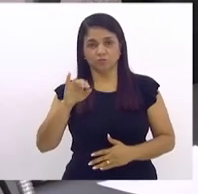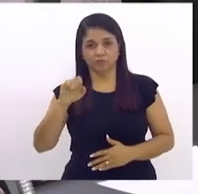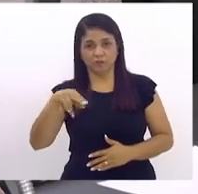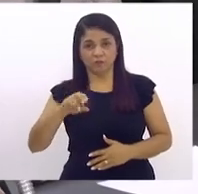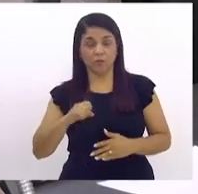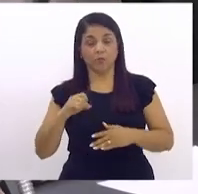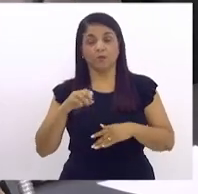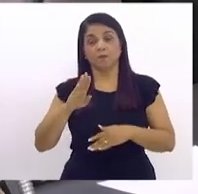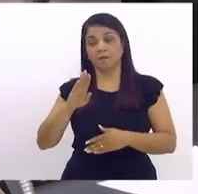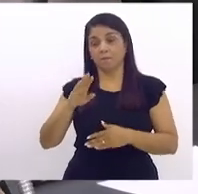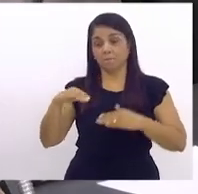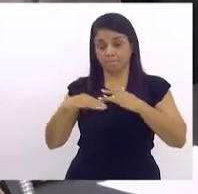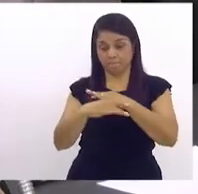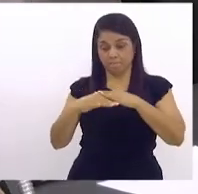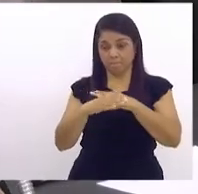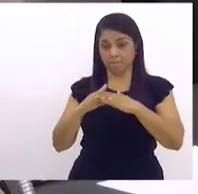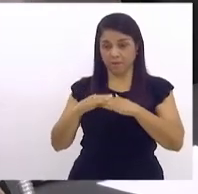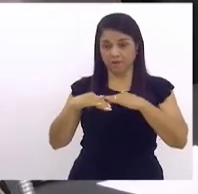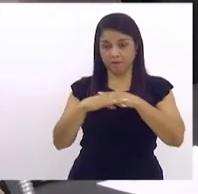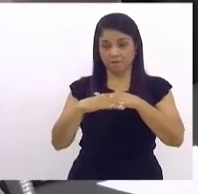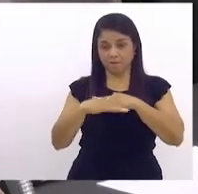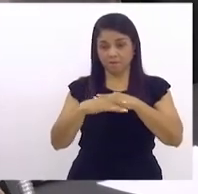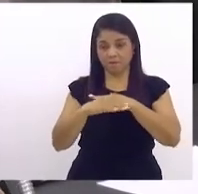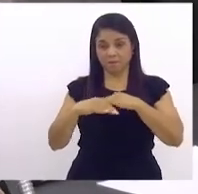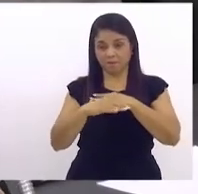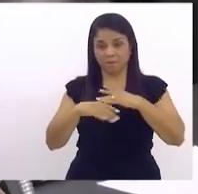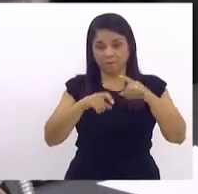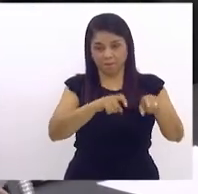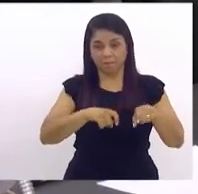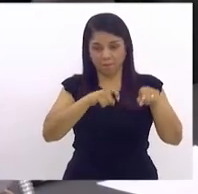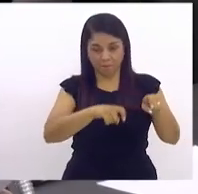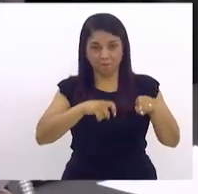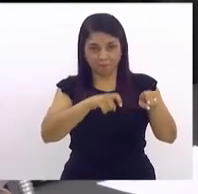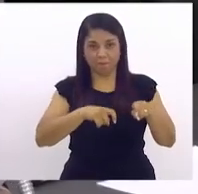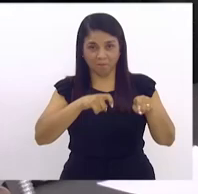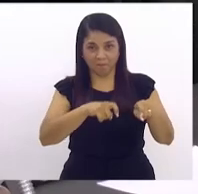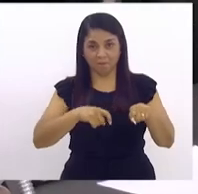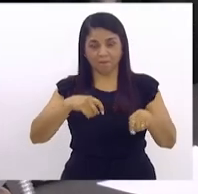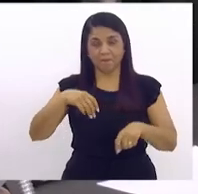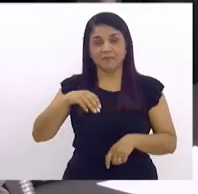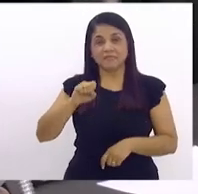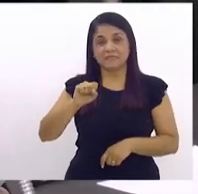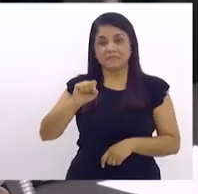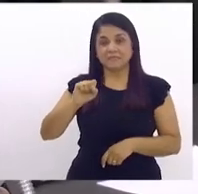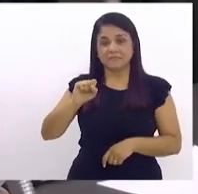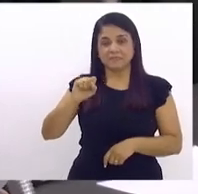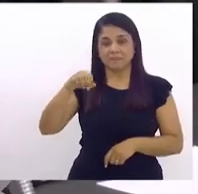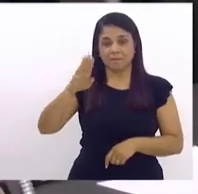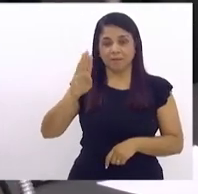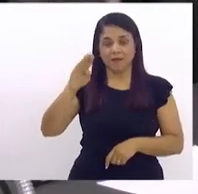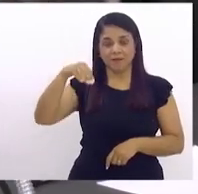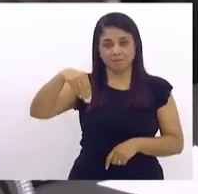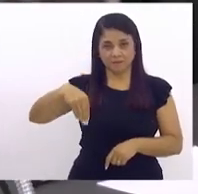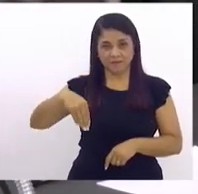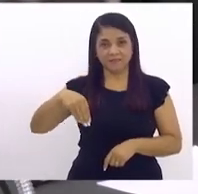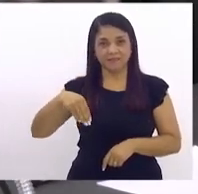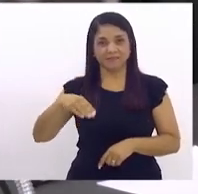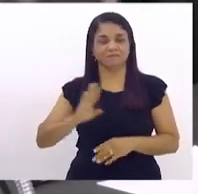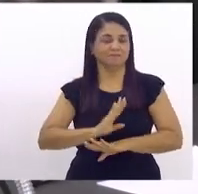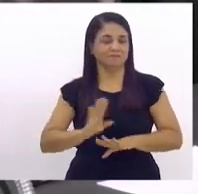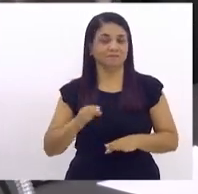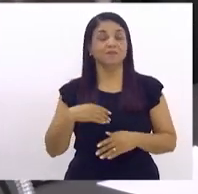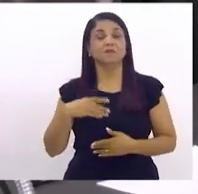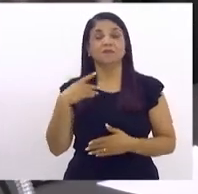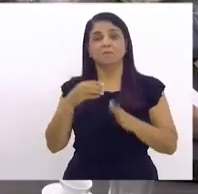Mansa, zona rural do primeiro distrito do município de Santa Maria Madalena. Para aparecer, deputado Filipinho Raves.